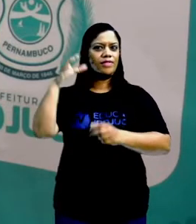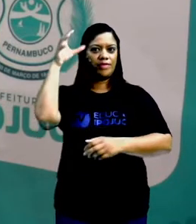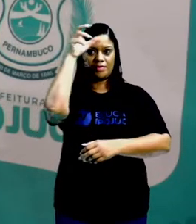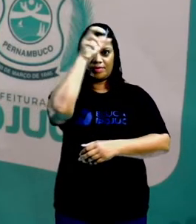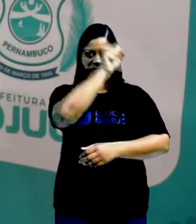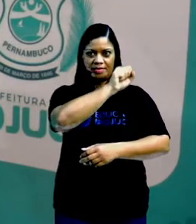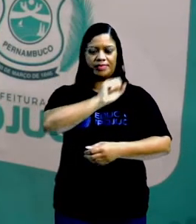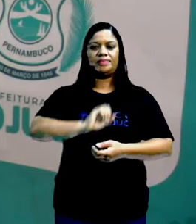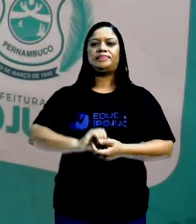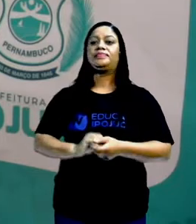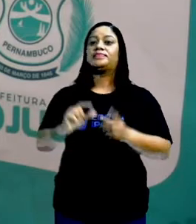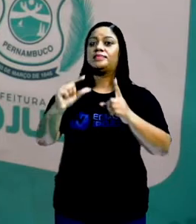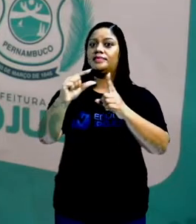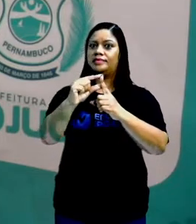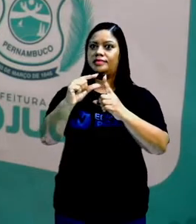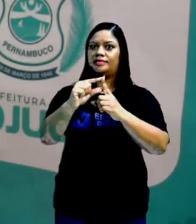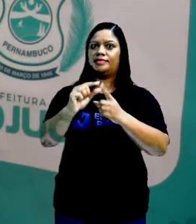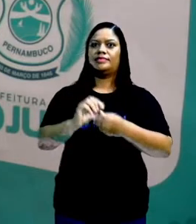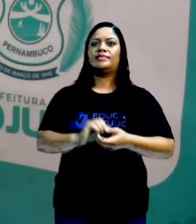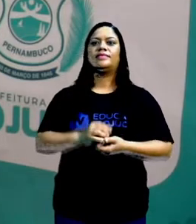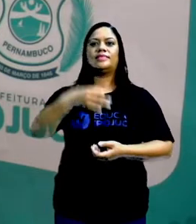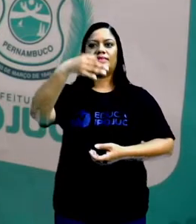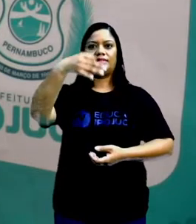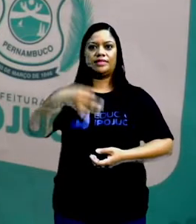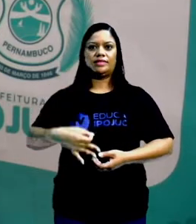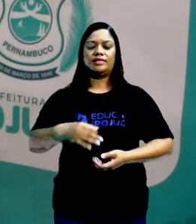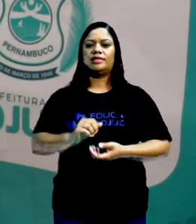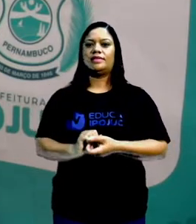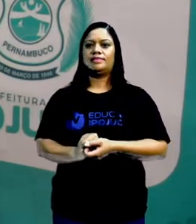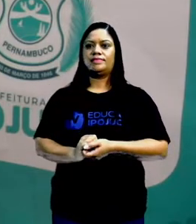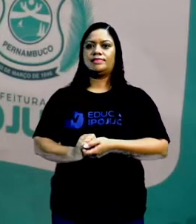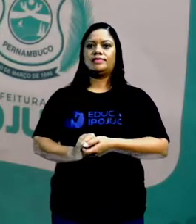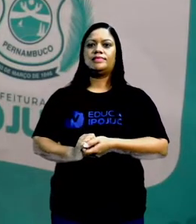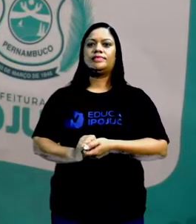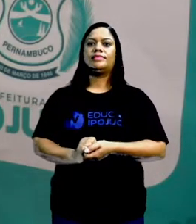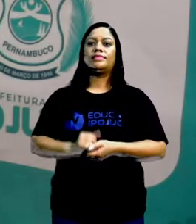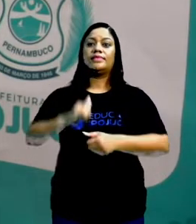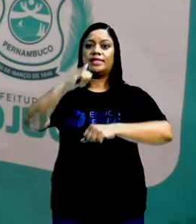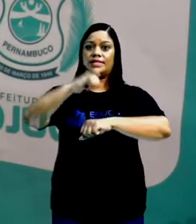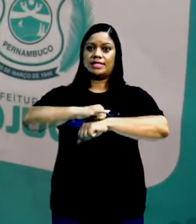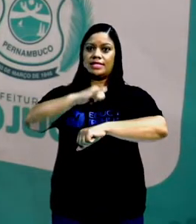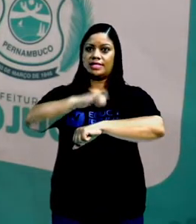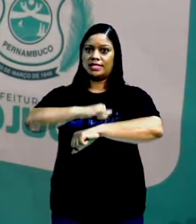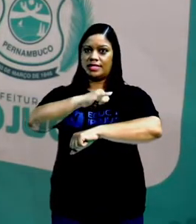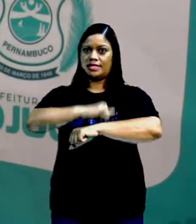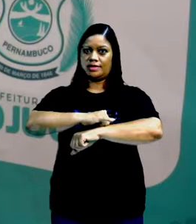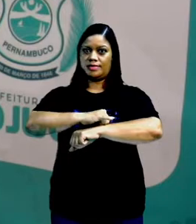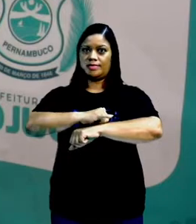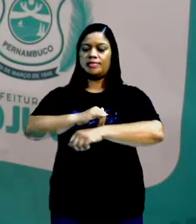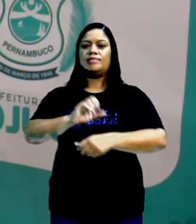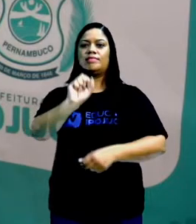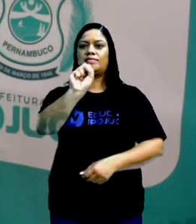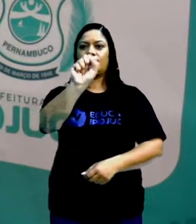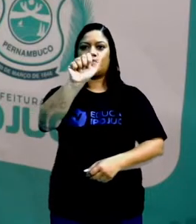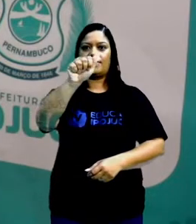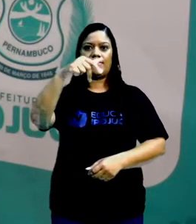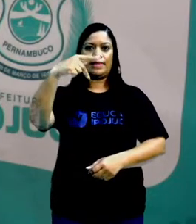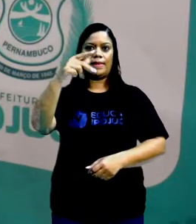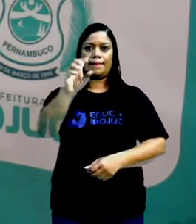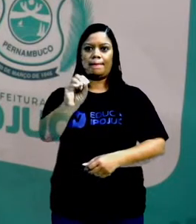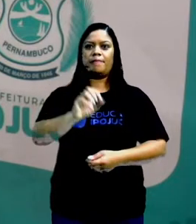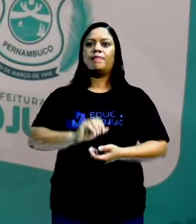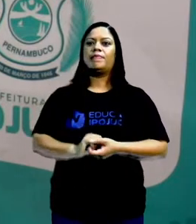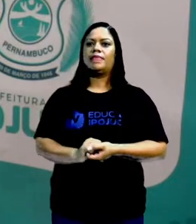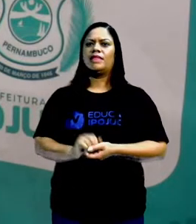compreender. A palavra correta é sapo. Mas se fosse, em vez da letra S,